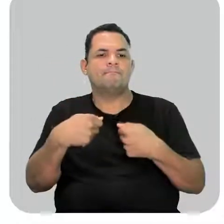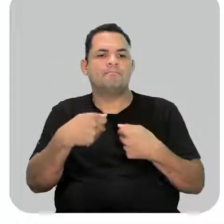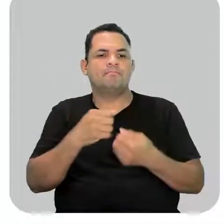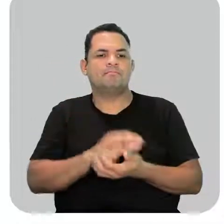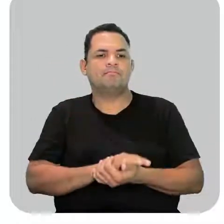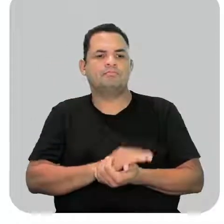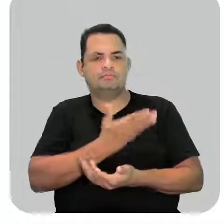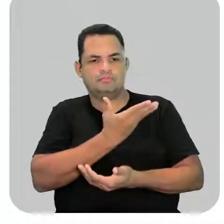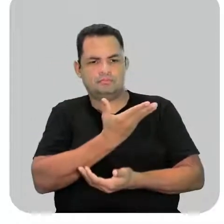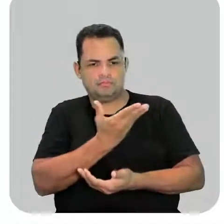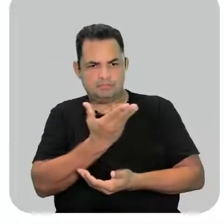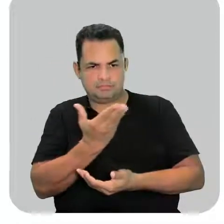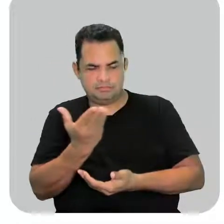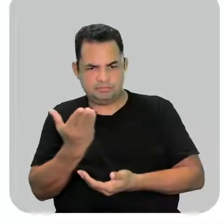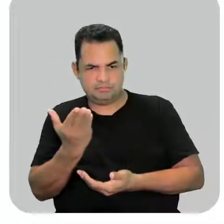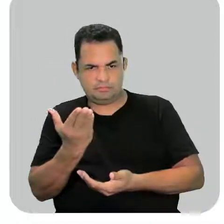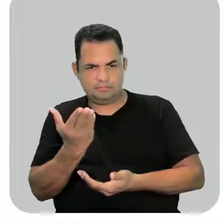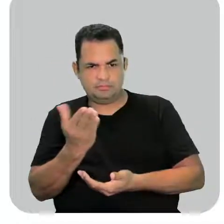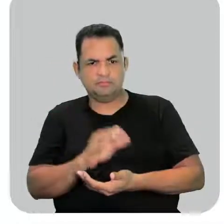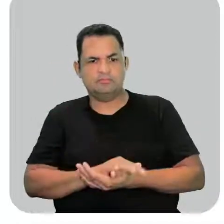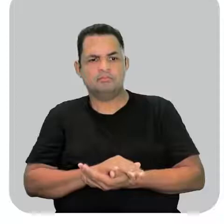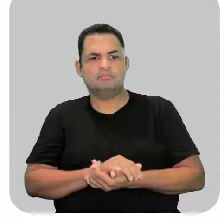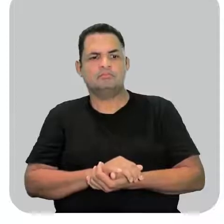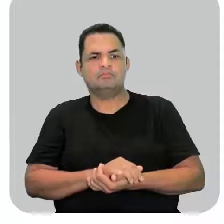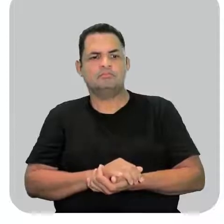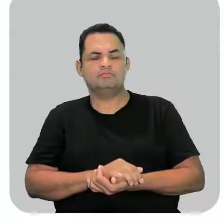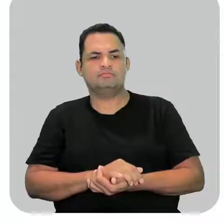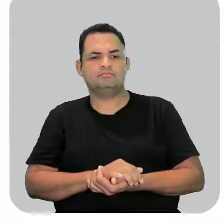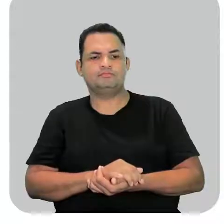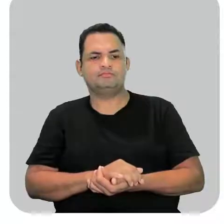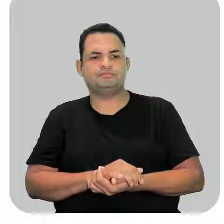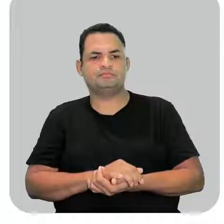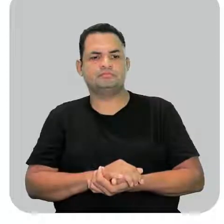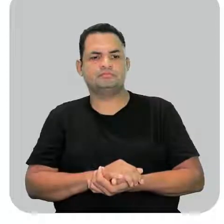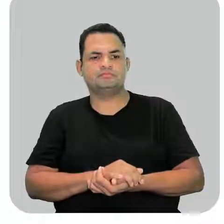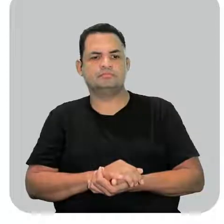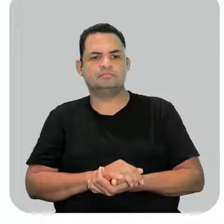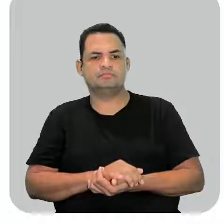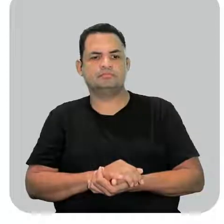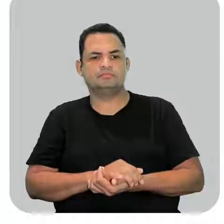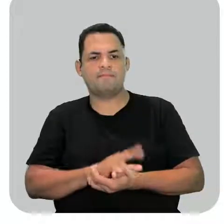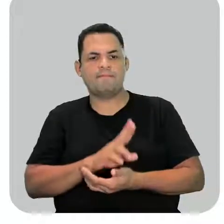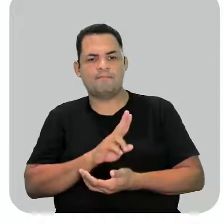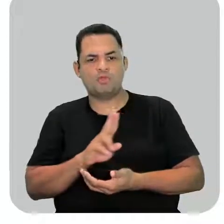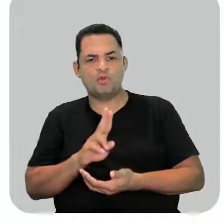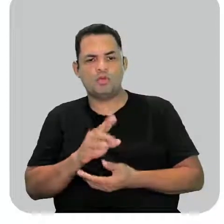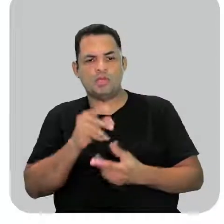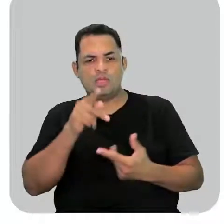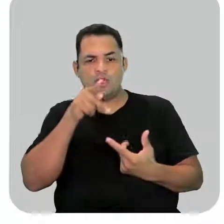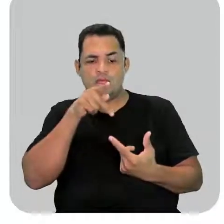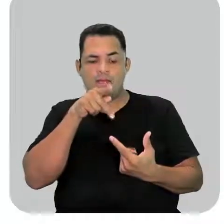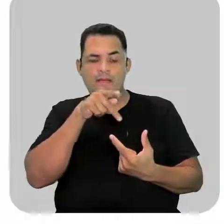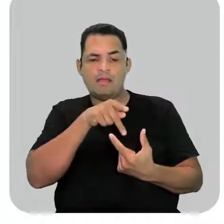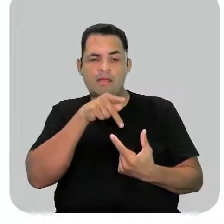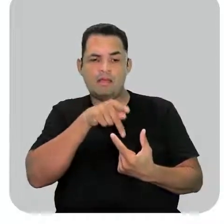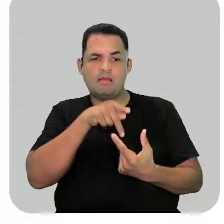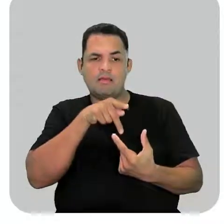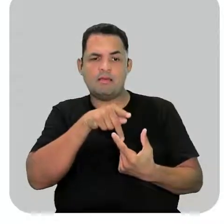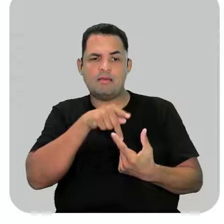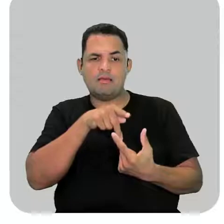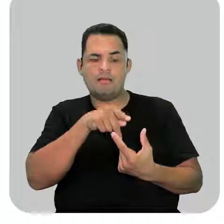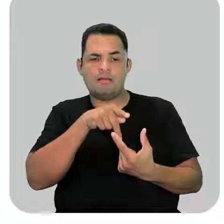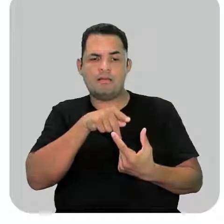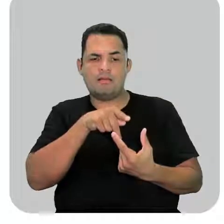de isocianeto e depois utiliza o nome do radical, que nesse caso, como